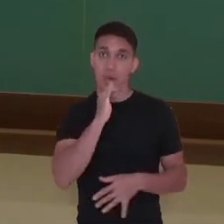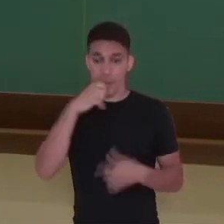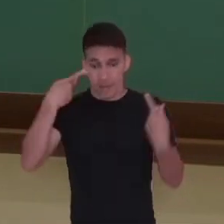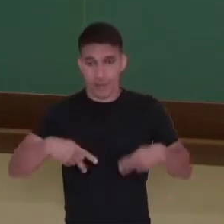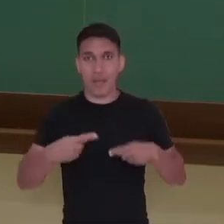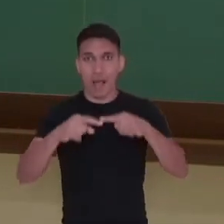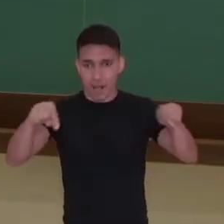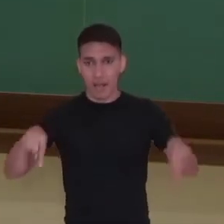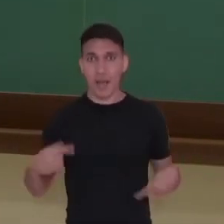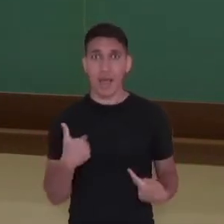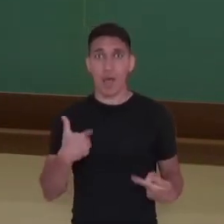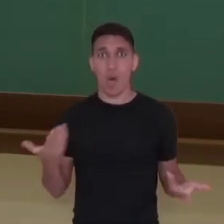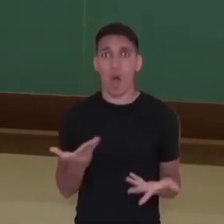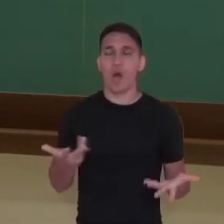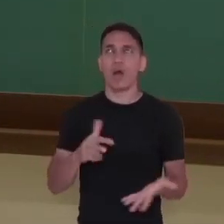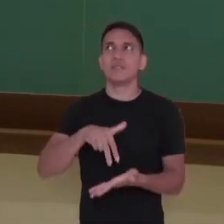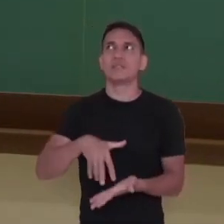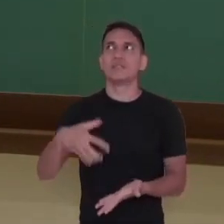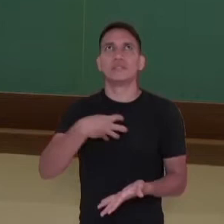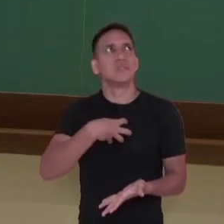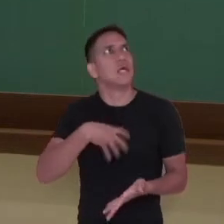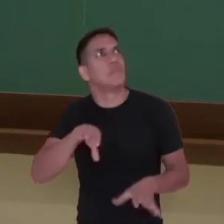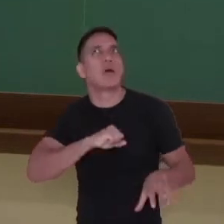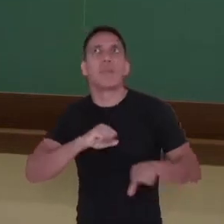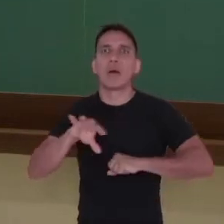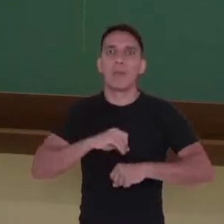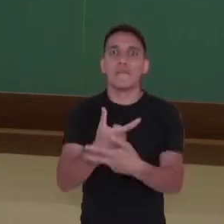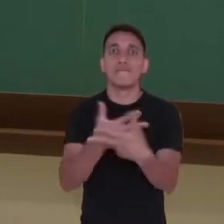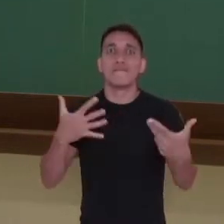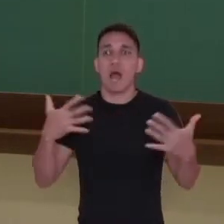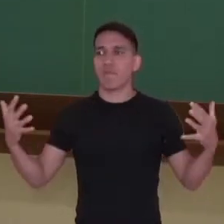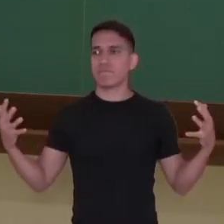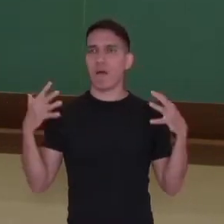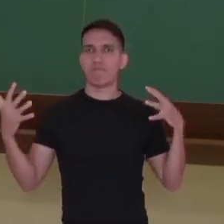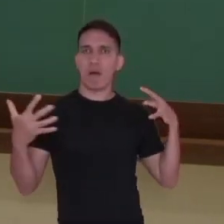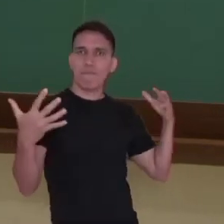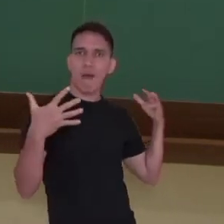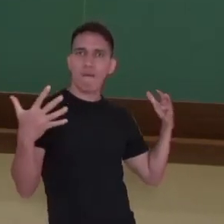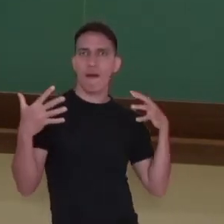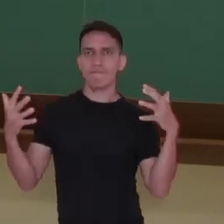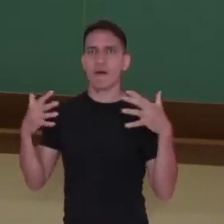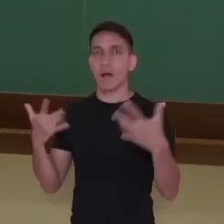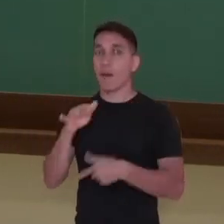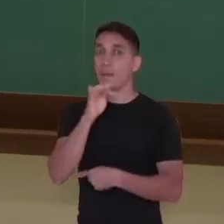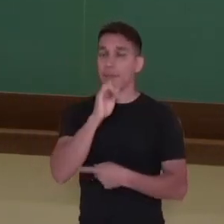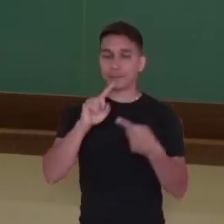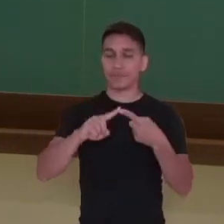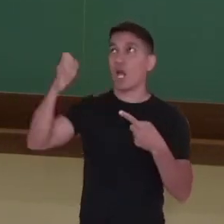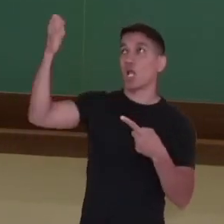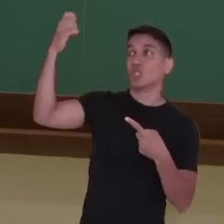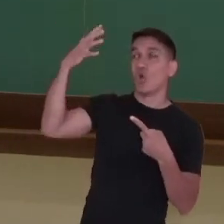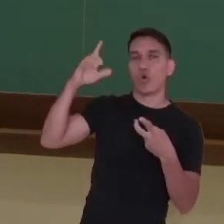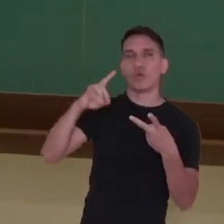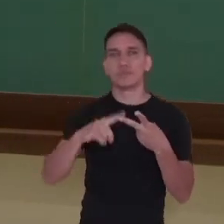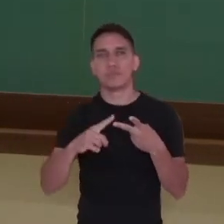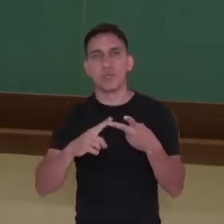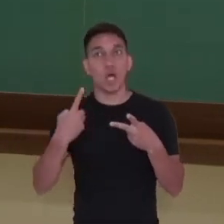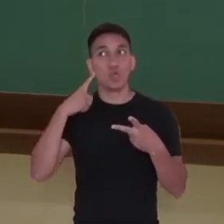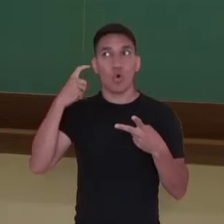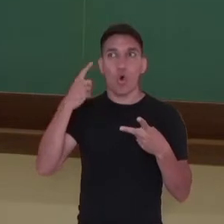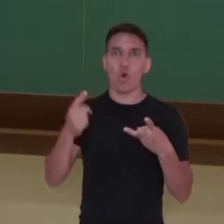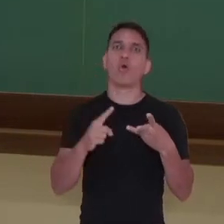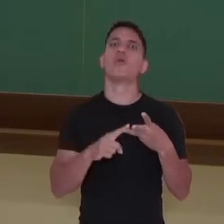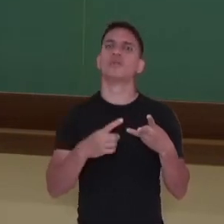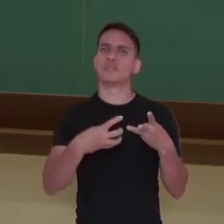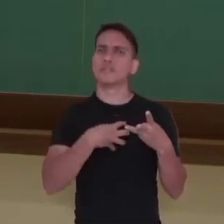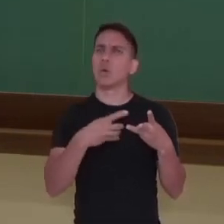de aula estou recebendo muitos estímulos ambientais. A luz, o som, está